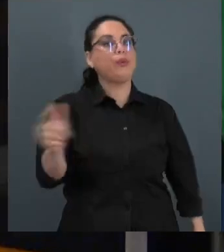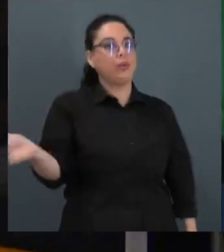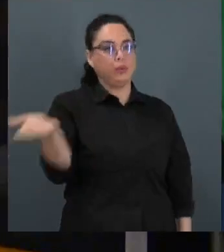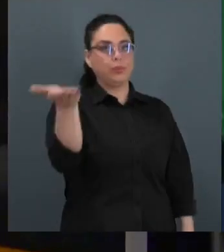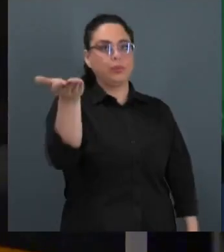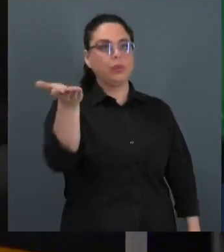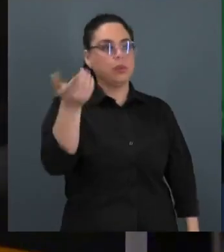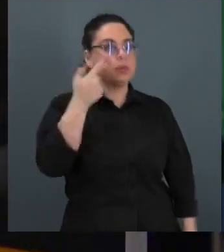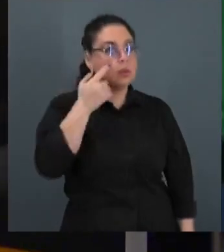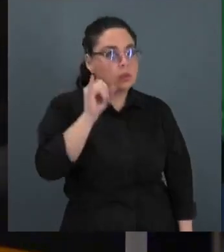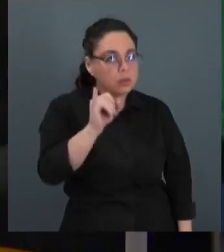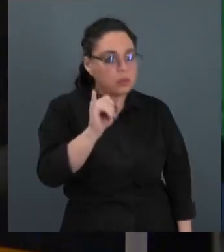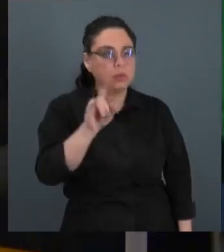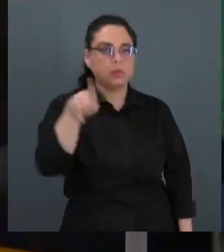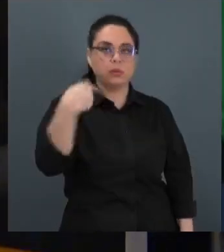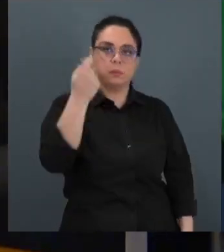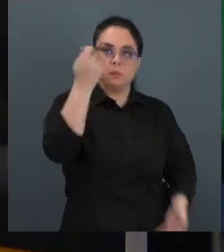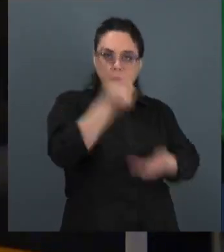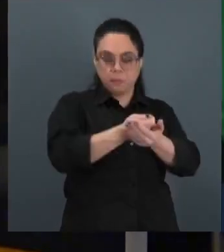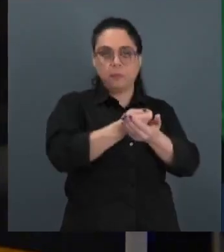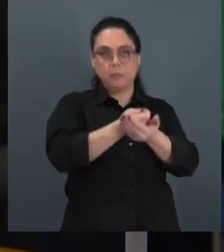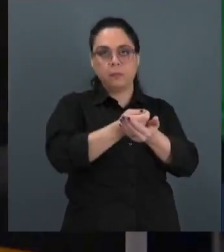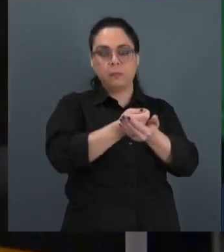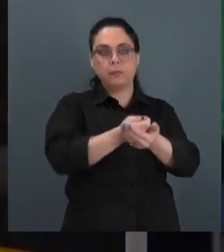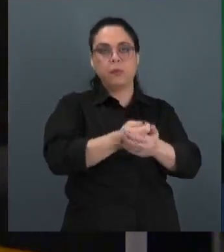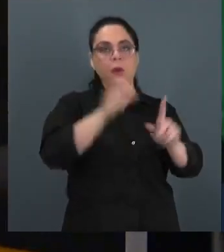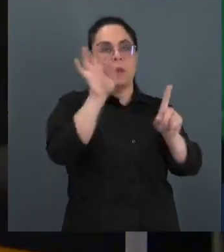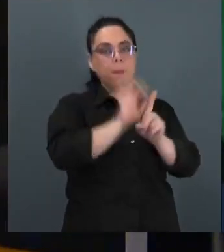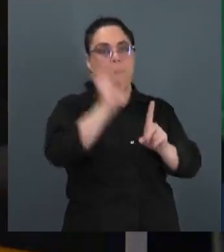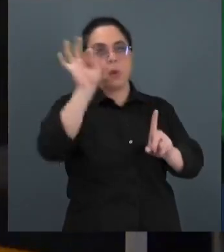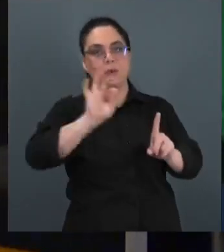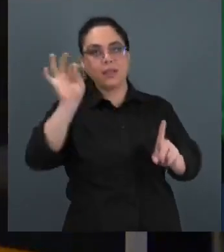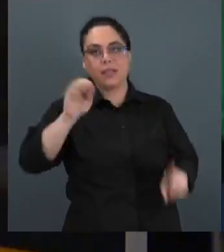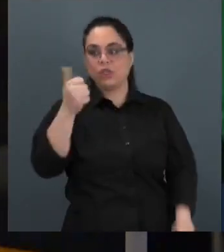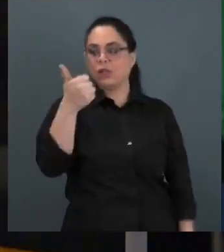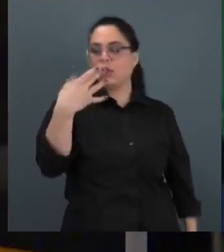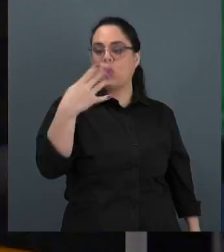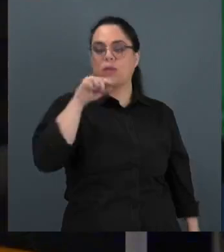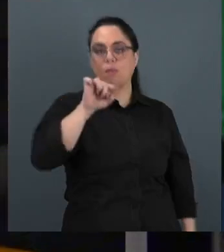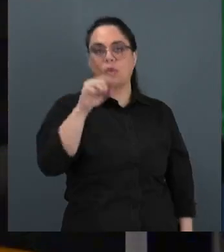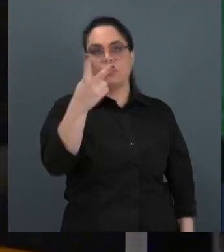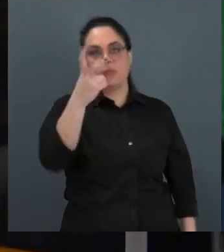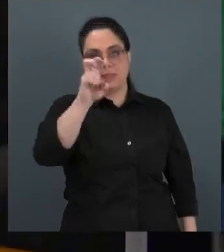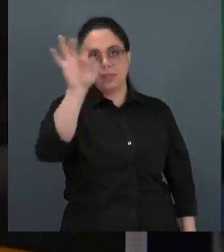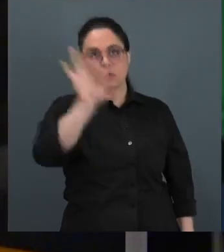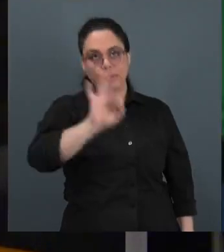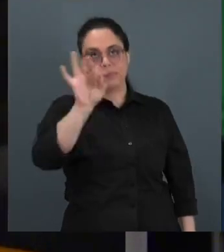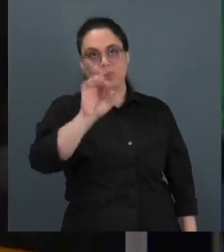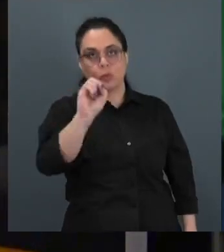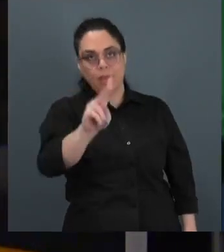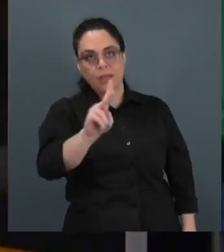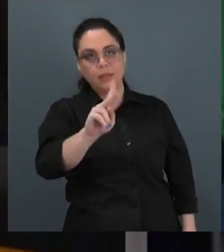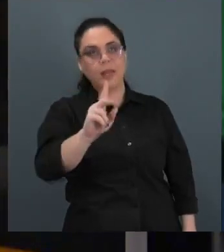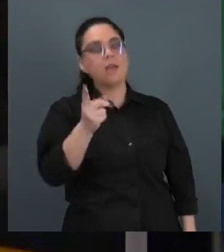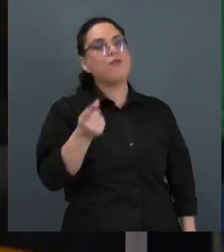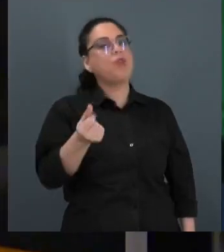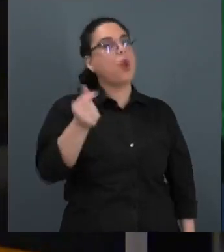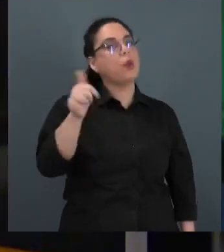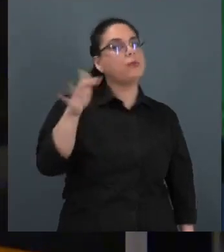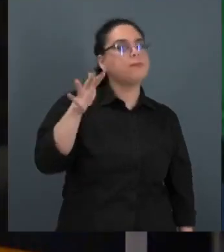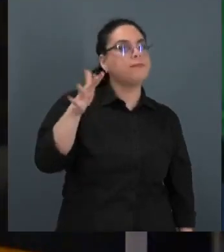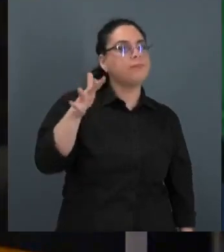nós pagamos a uma taxa hoje de 14,25% e um preço médio aí